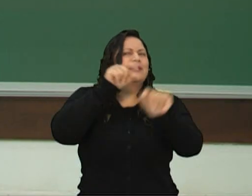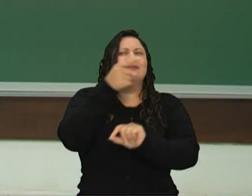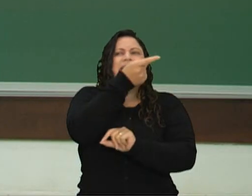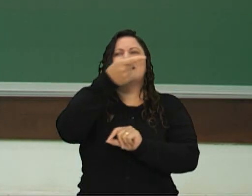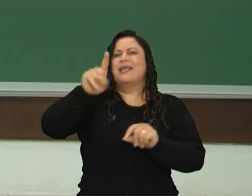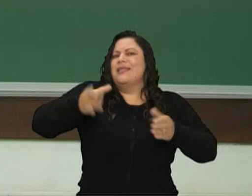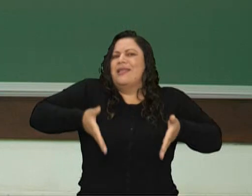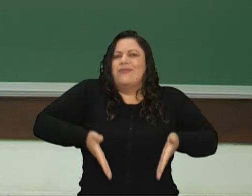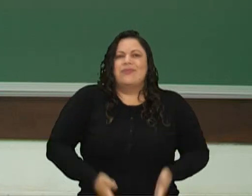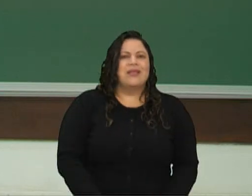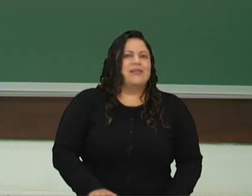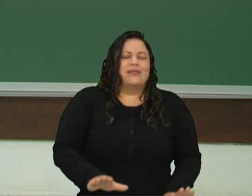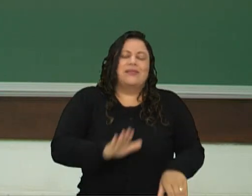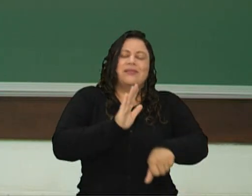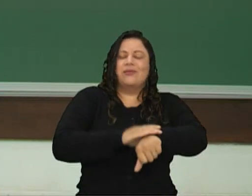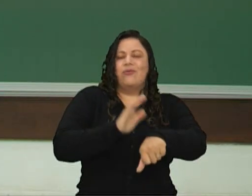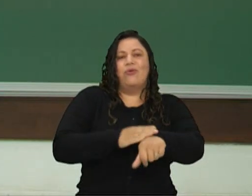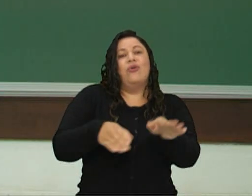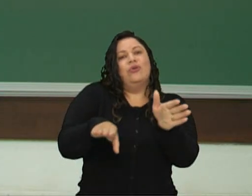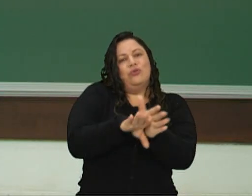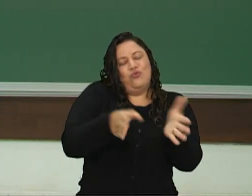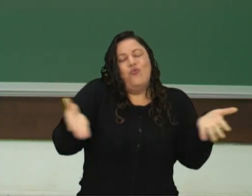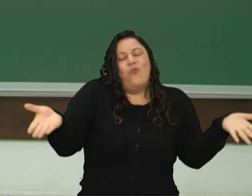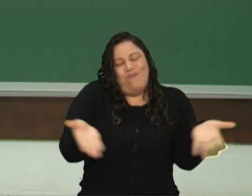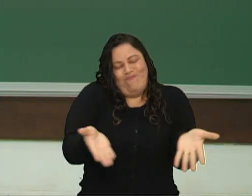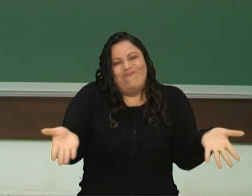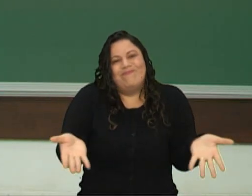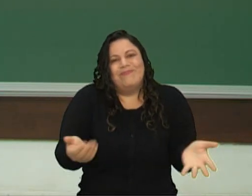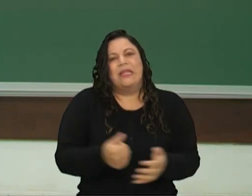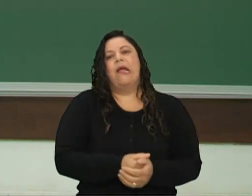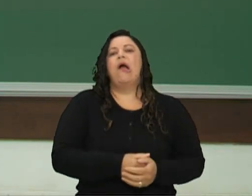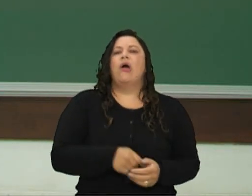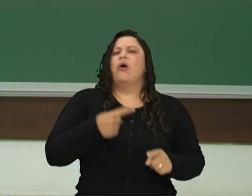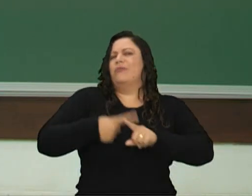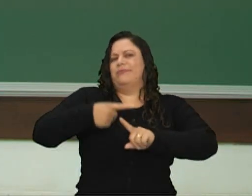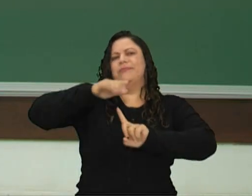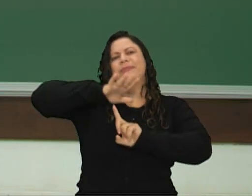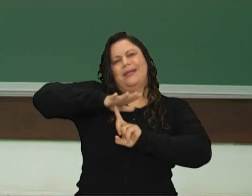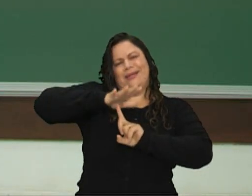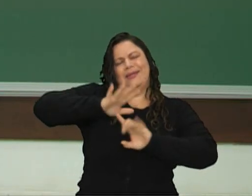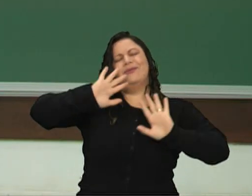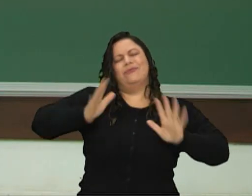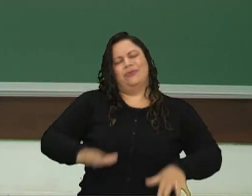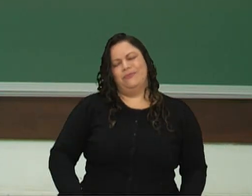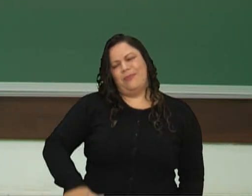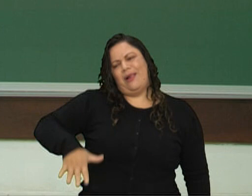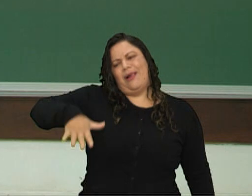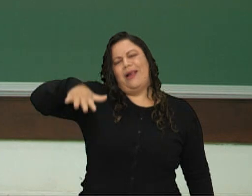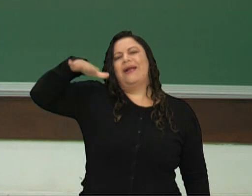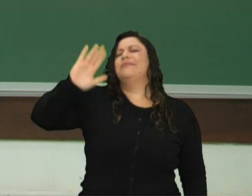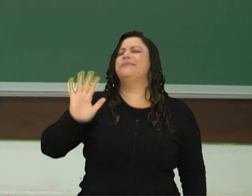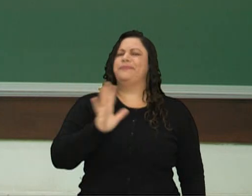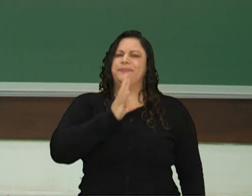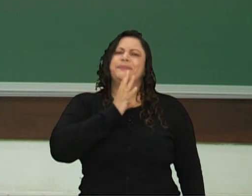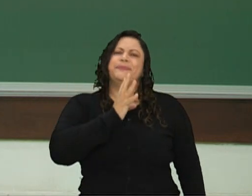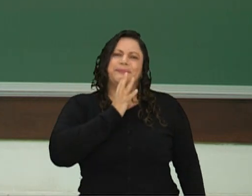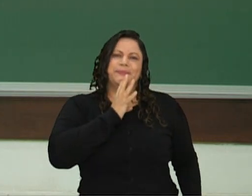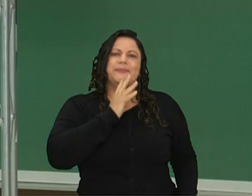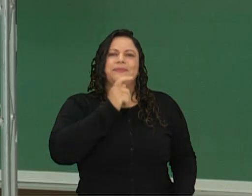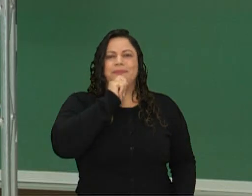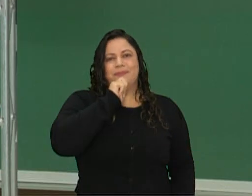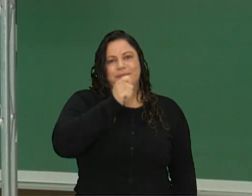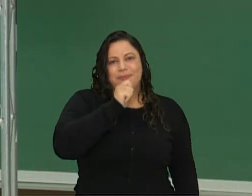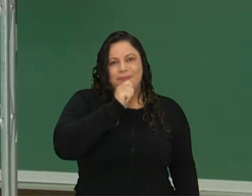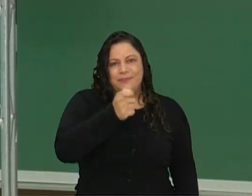chegou pouco tempo ao estado. Porque um paranaense, uma coisa que conhece desde pequenininho é o pinhão. Bom, alimentos